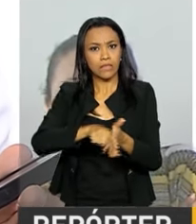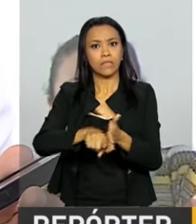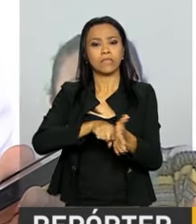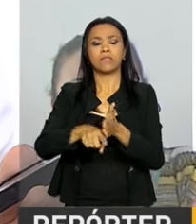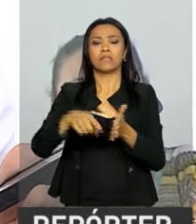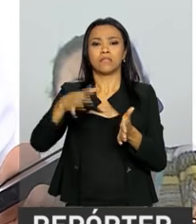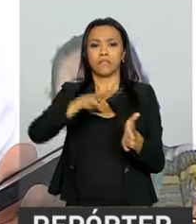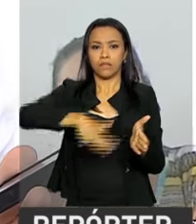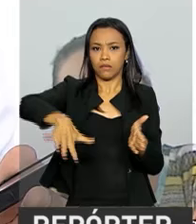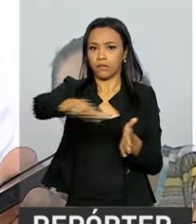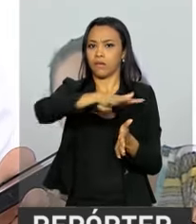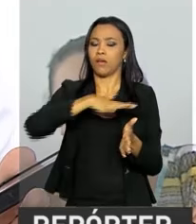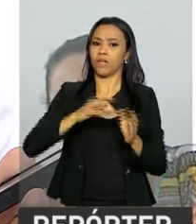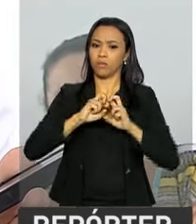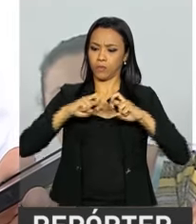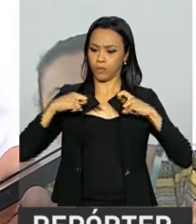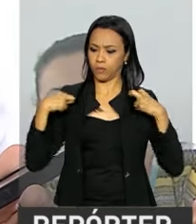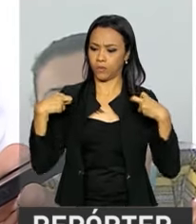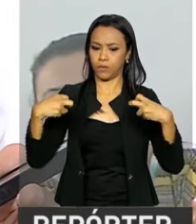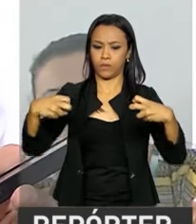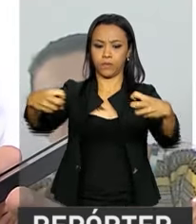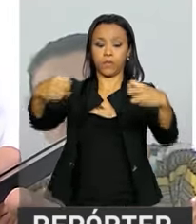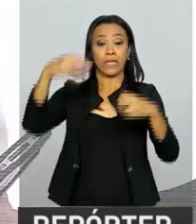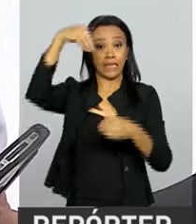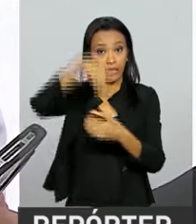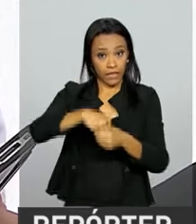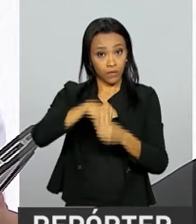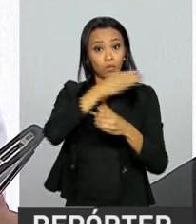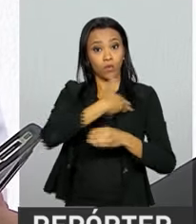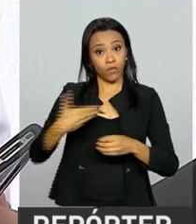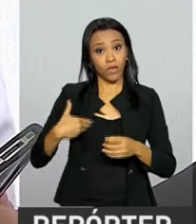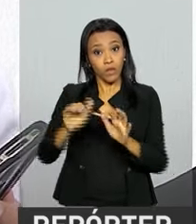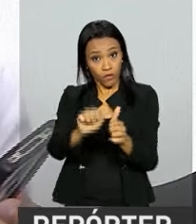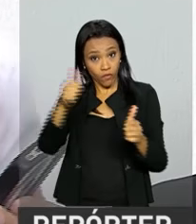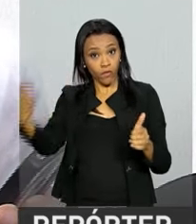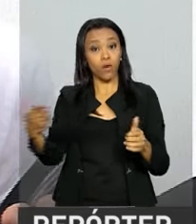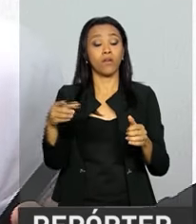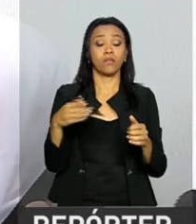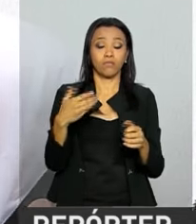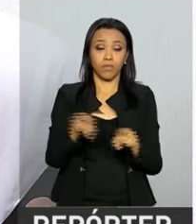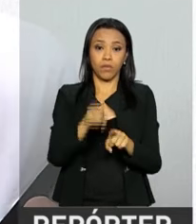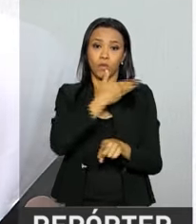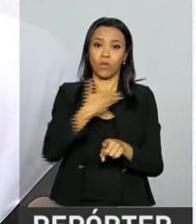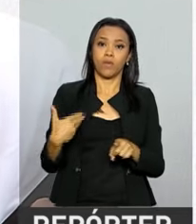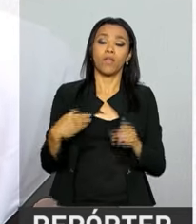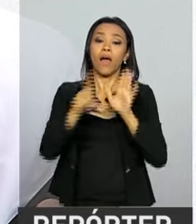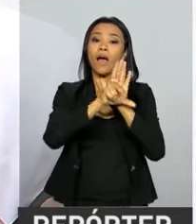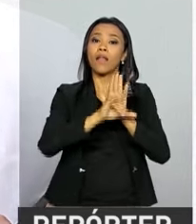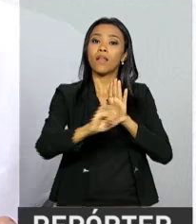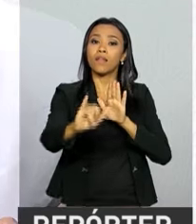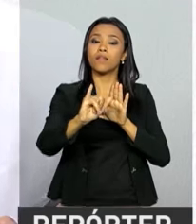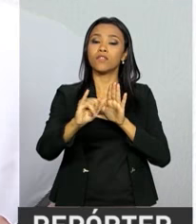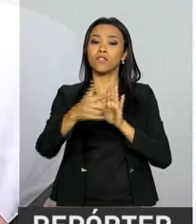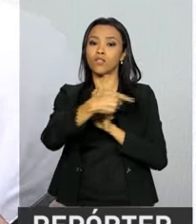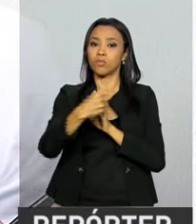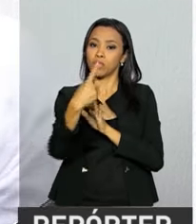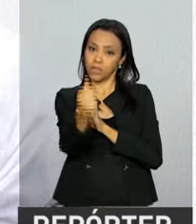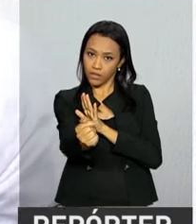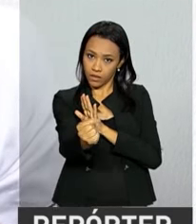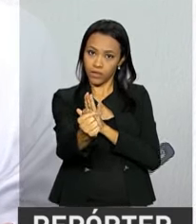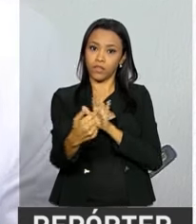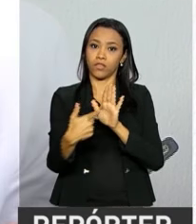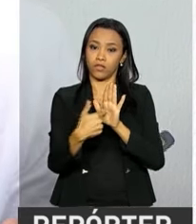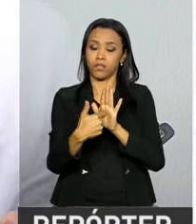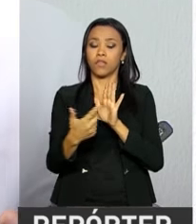à inovação, de dentro do governo e de fora do governo. A lei orçamentária de 2017 prevê para o Ministério da Ciência,